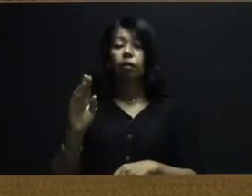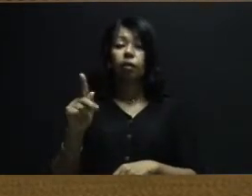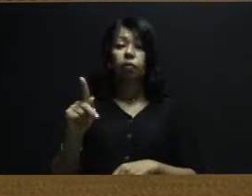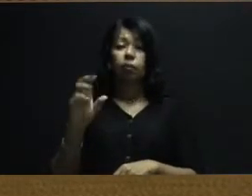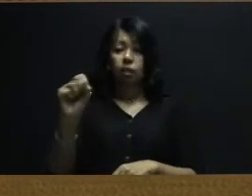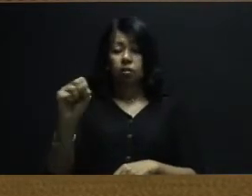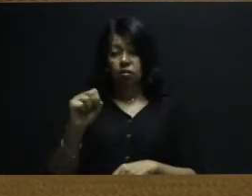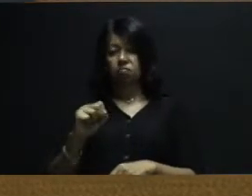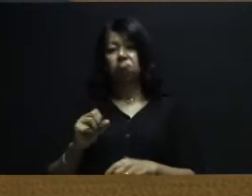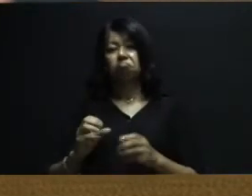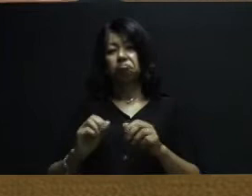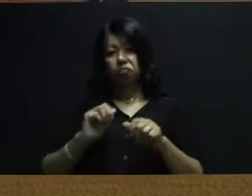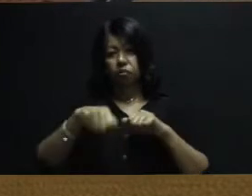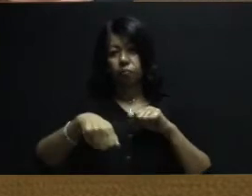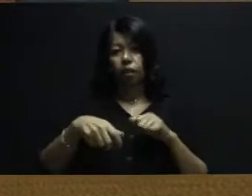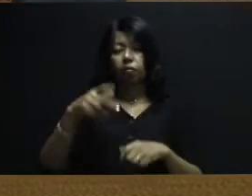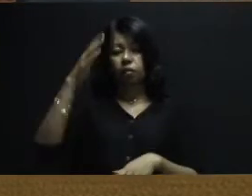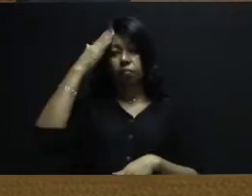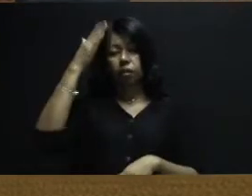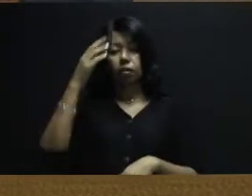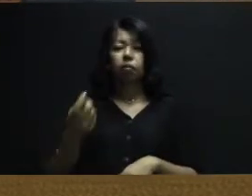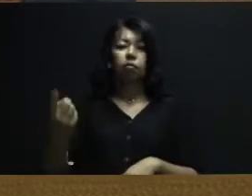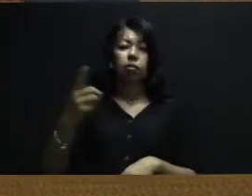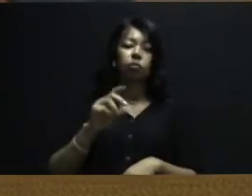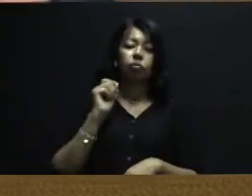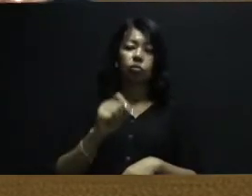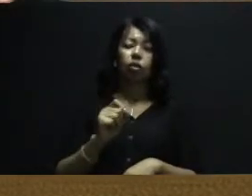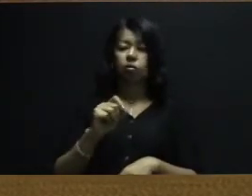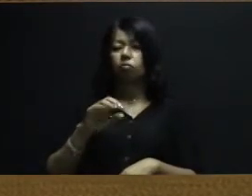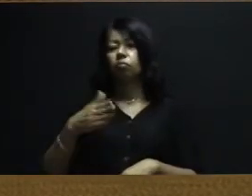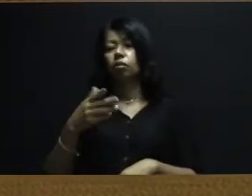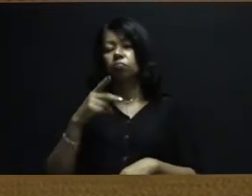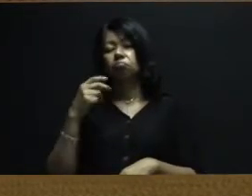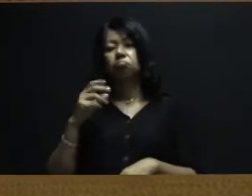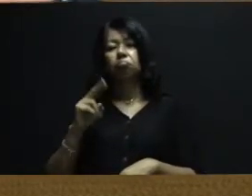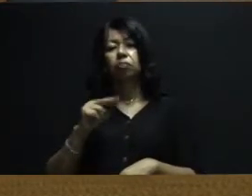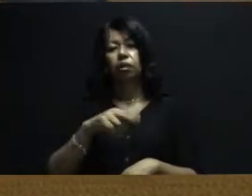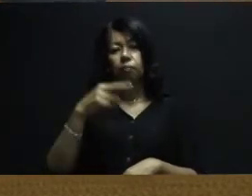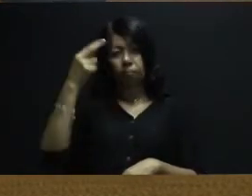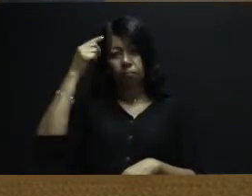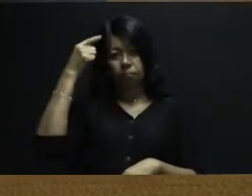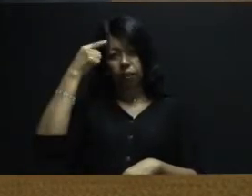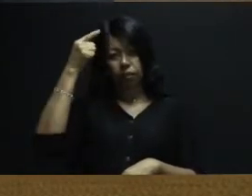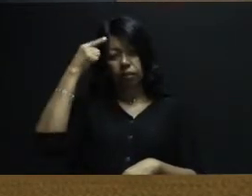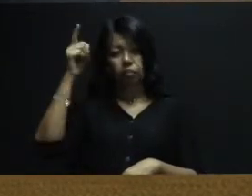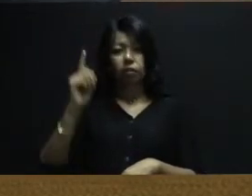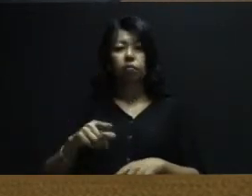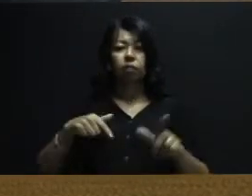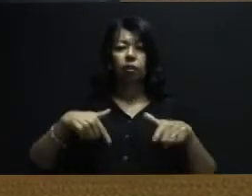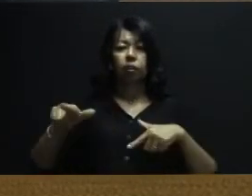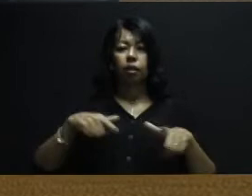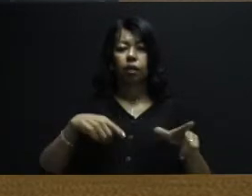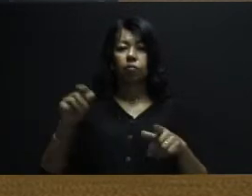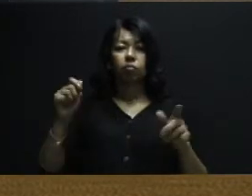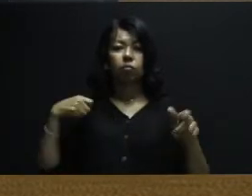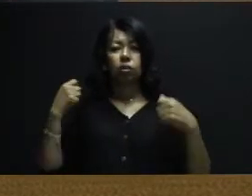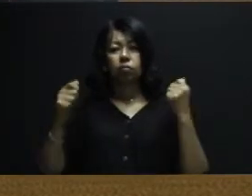saber que os nossos egressos, quando eu nem pensava em ser profissional de educação física,